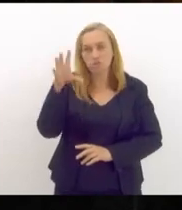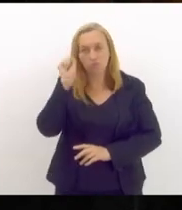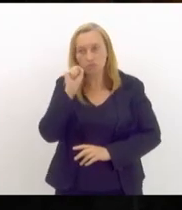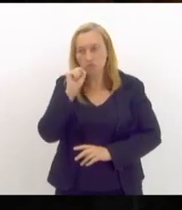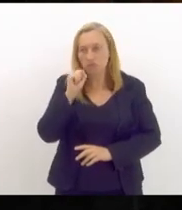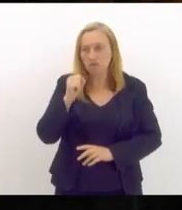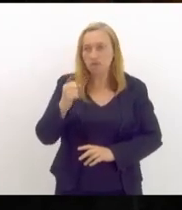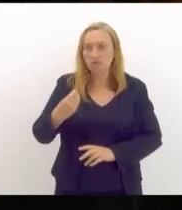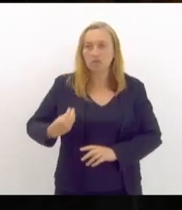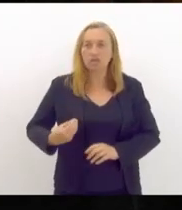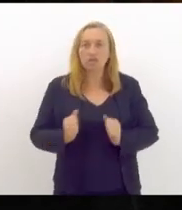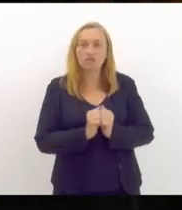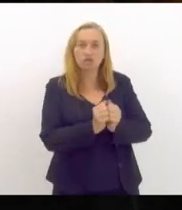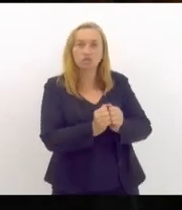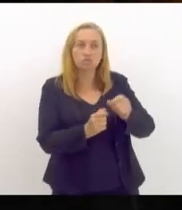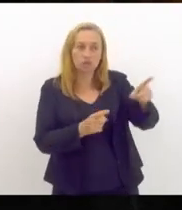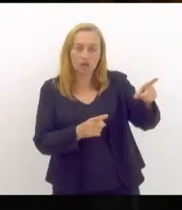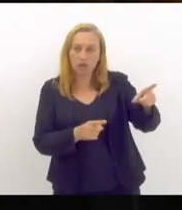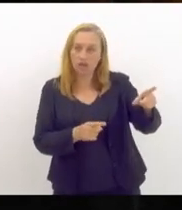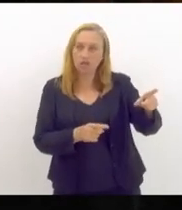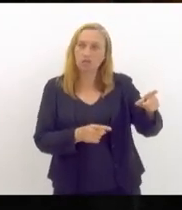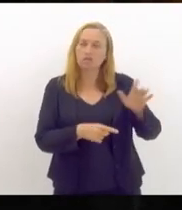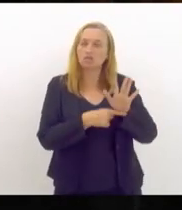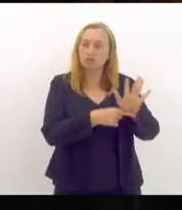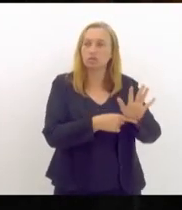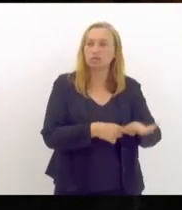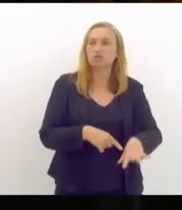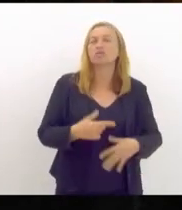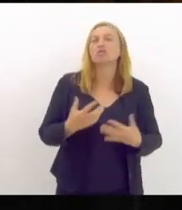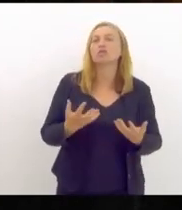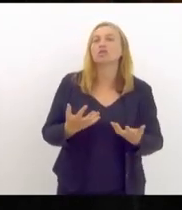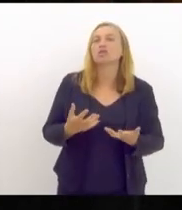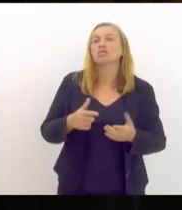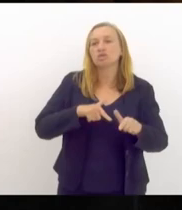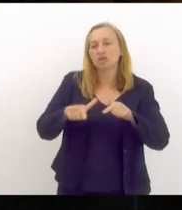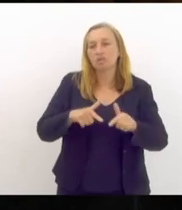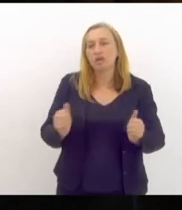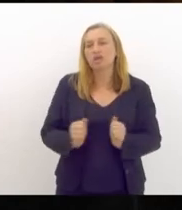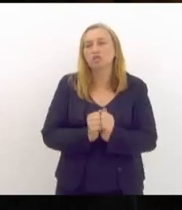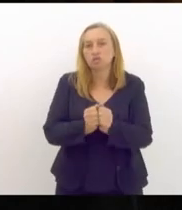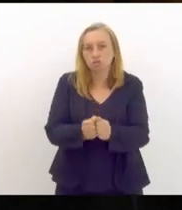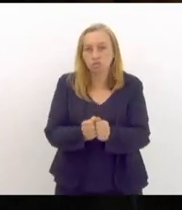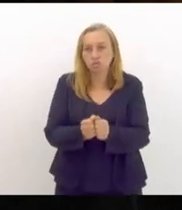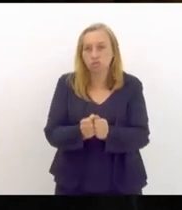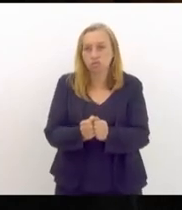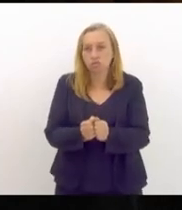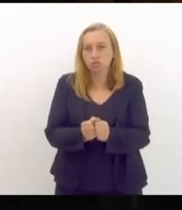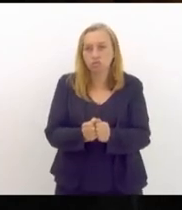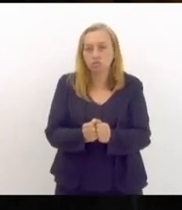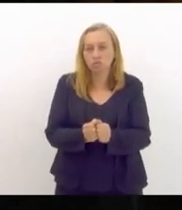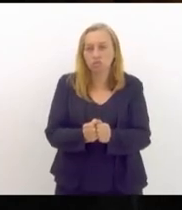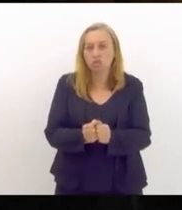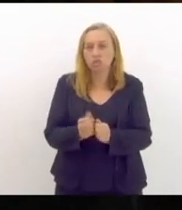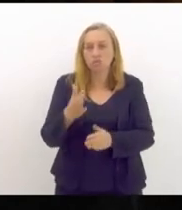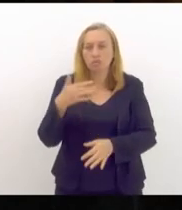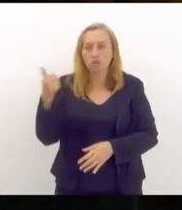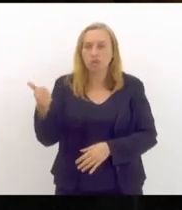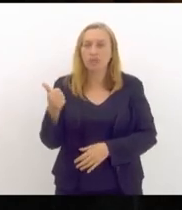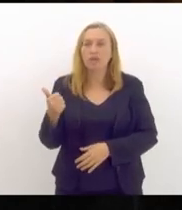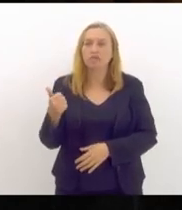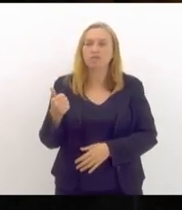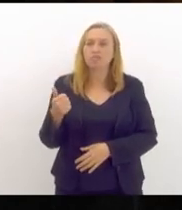porque tá lá dando a vida e é isso que a gente possa trabalhar em conjunto para se ver maior Acho que não deve ter